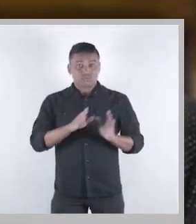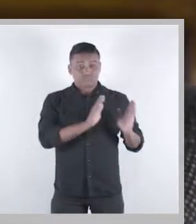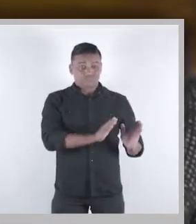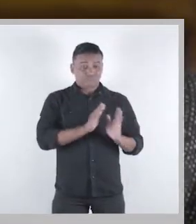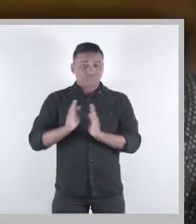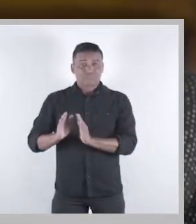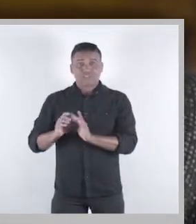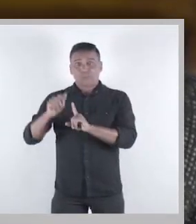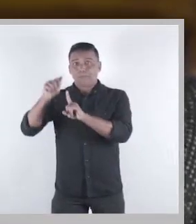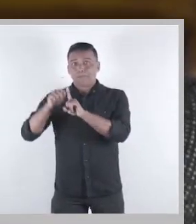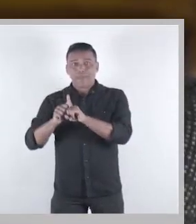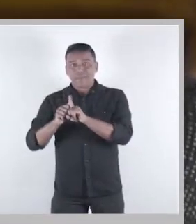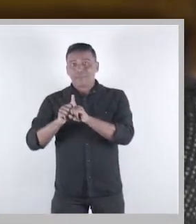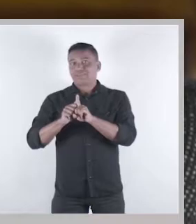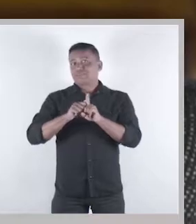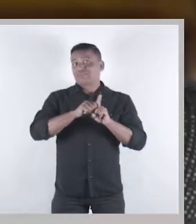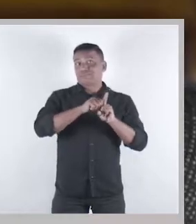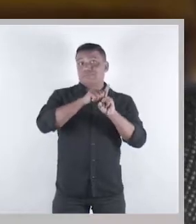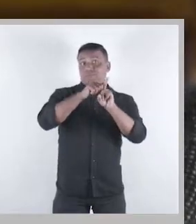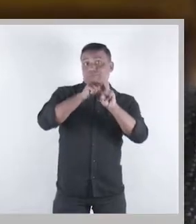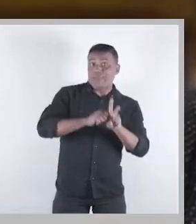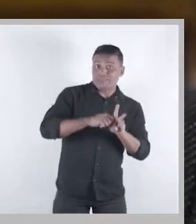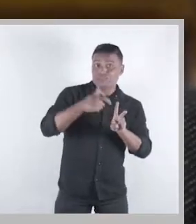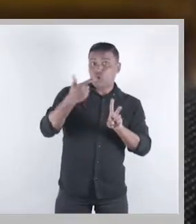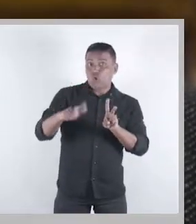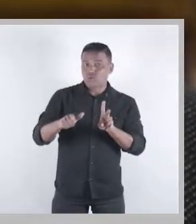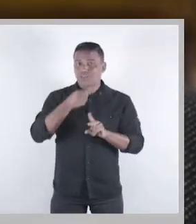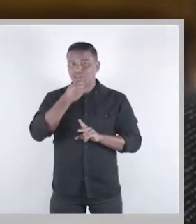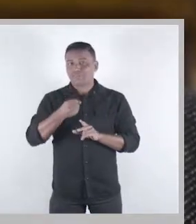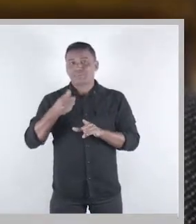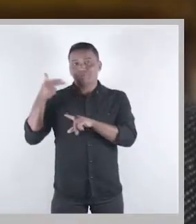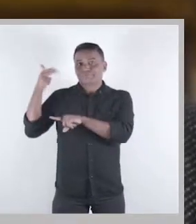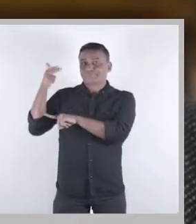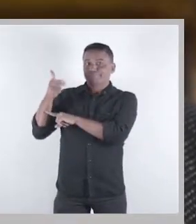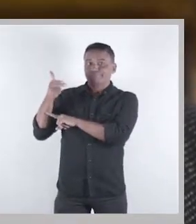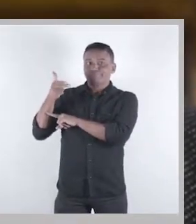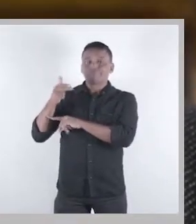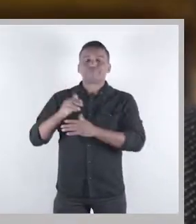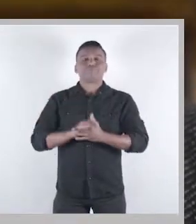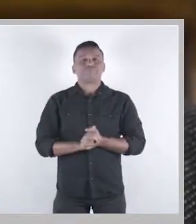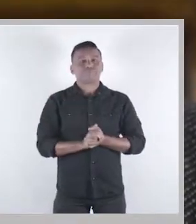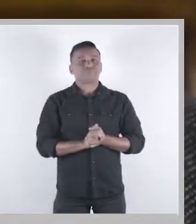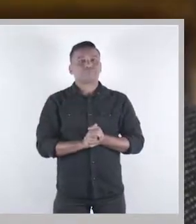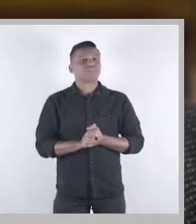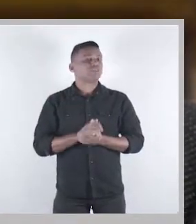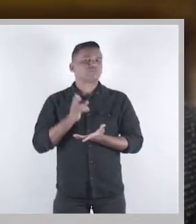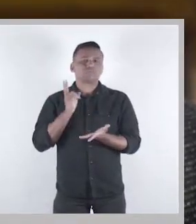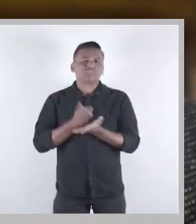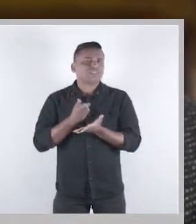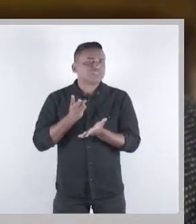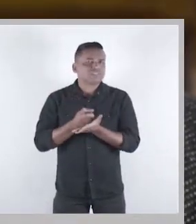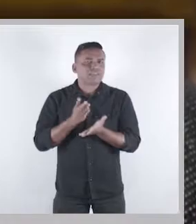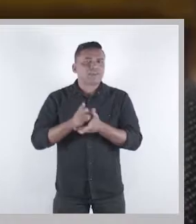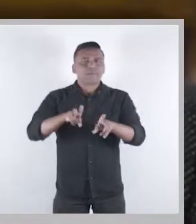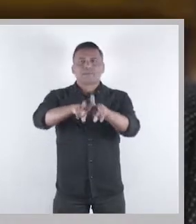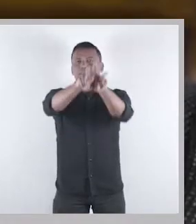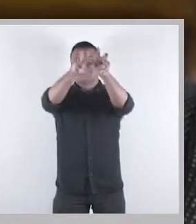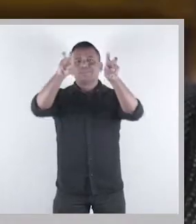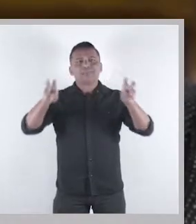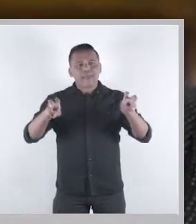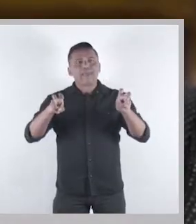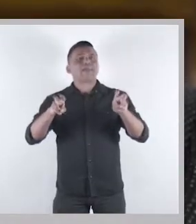entrevista é e sempre o tema de todas as entrevista era a poesia